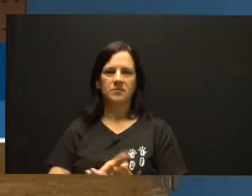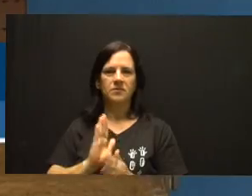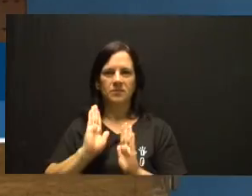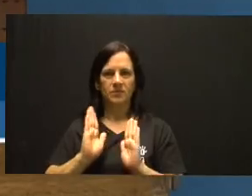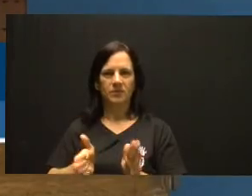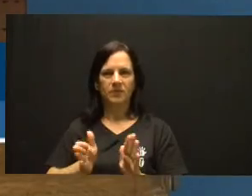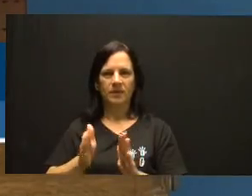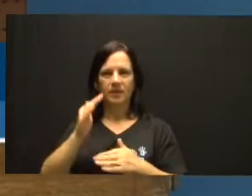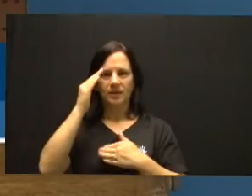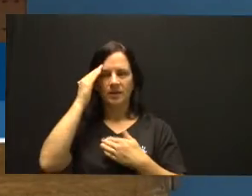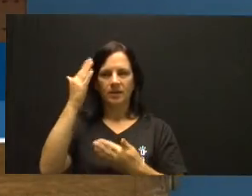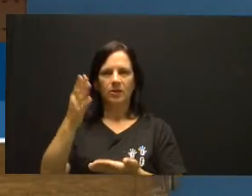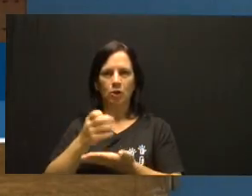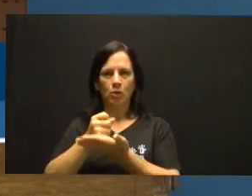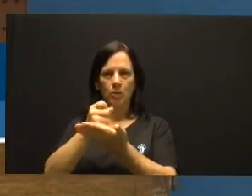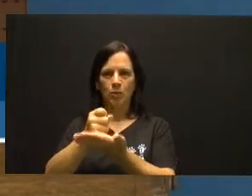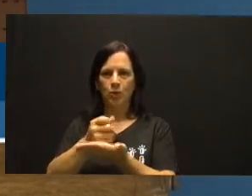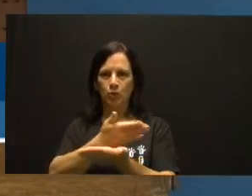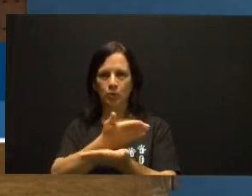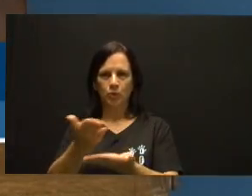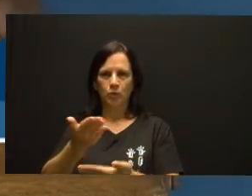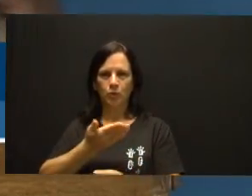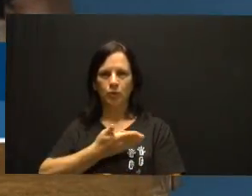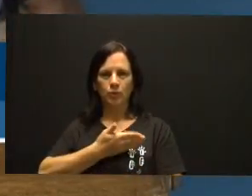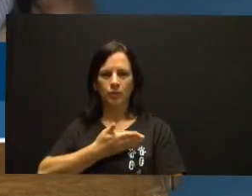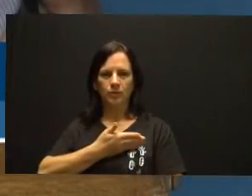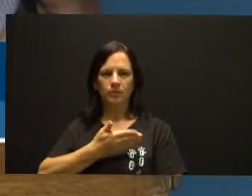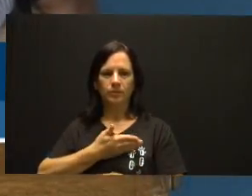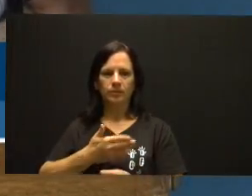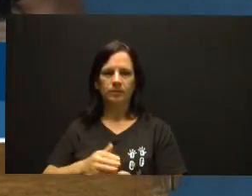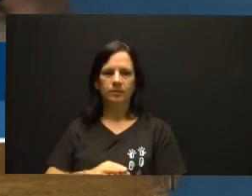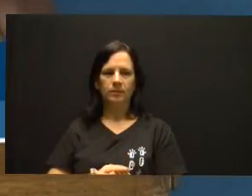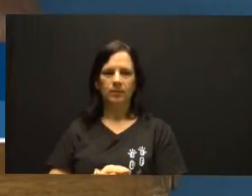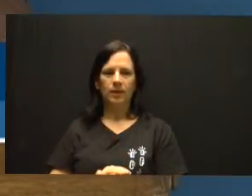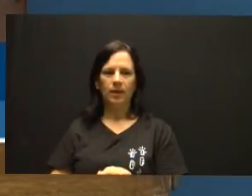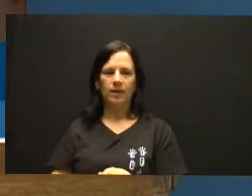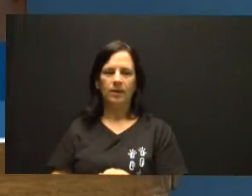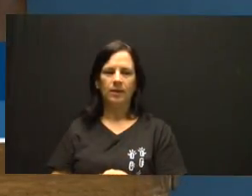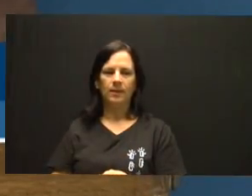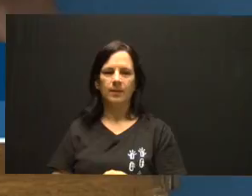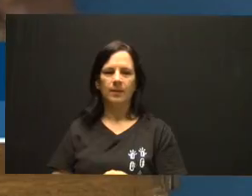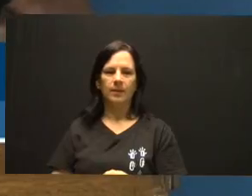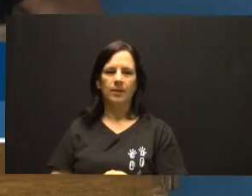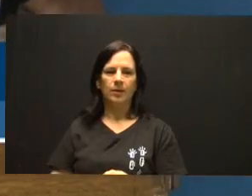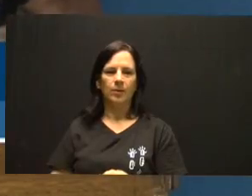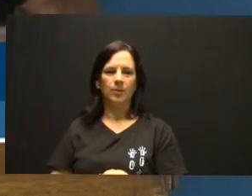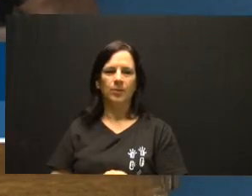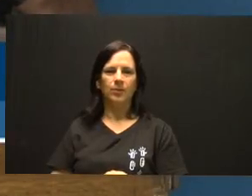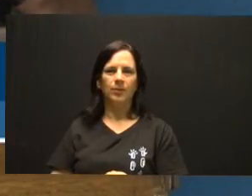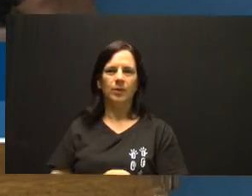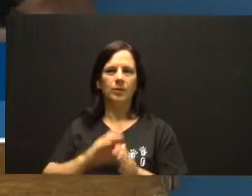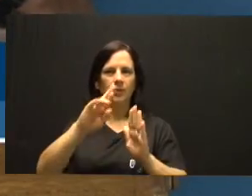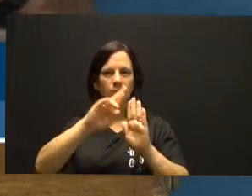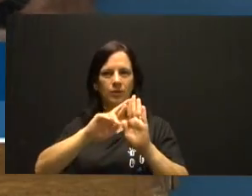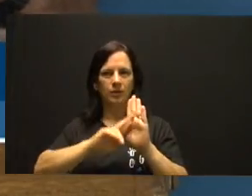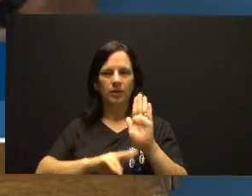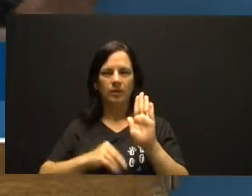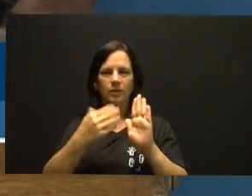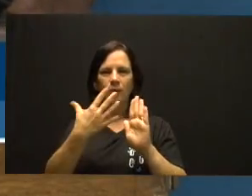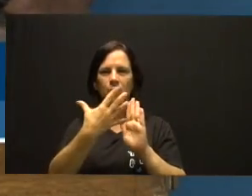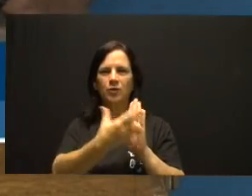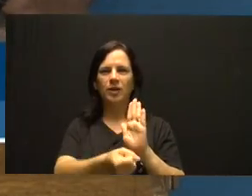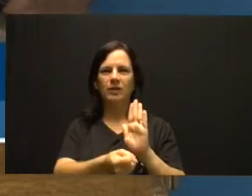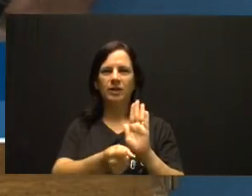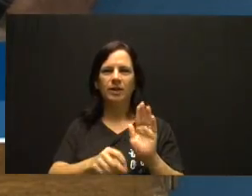eu quero agradecer aqui o apoio de todos os companheiros de casa, pelo voto favorável dos meus requerimentos,